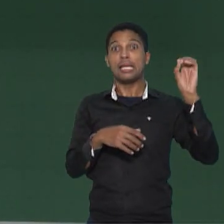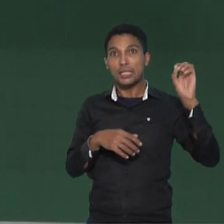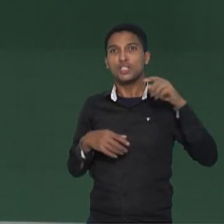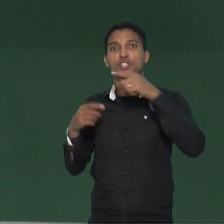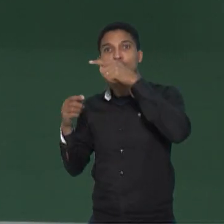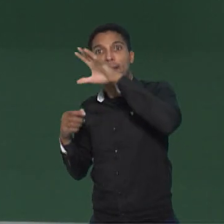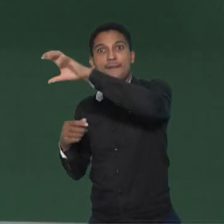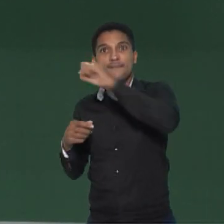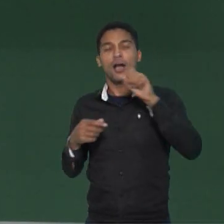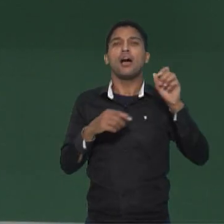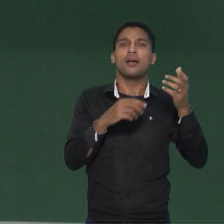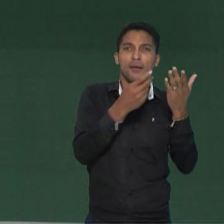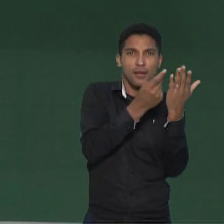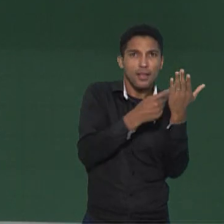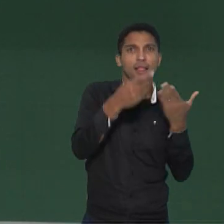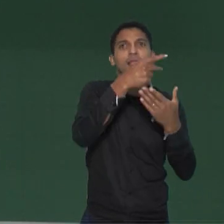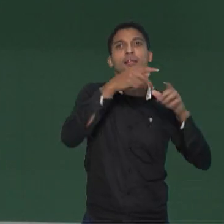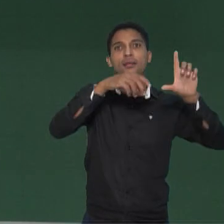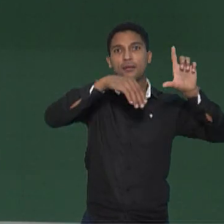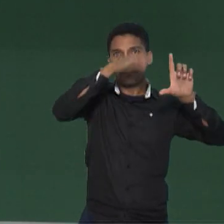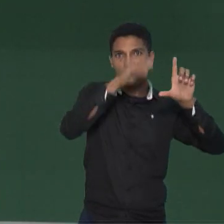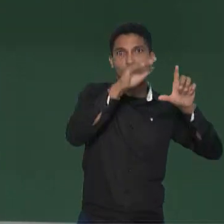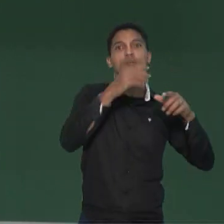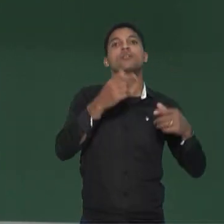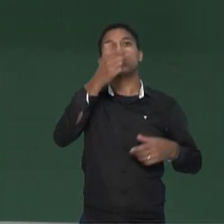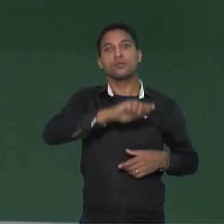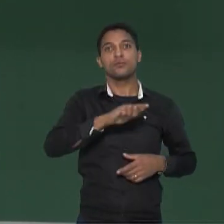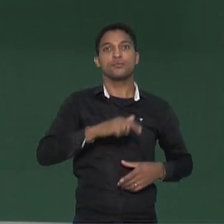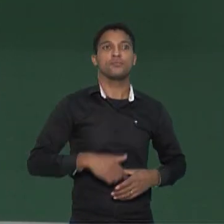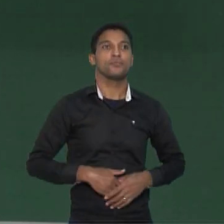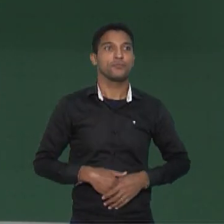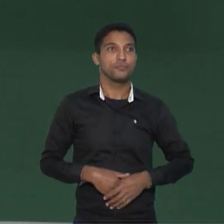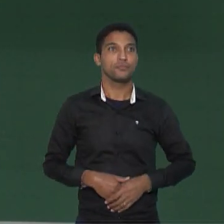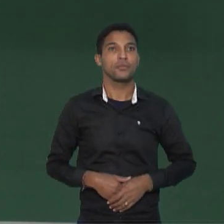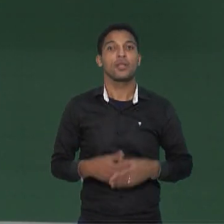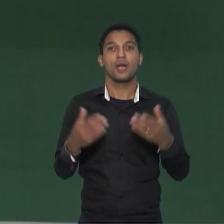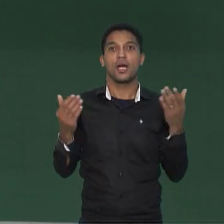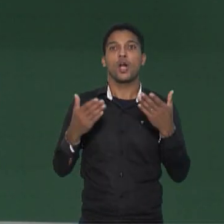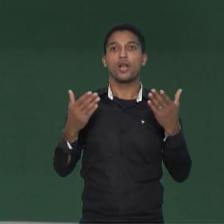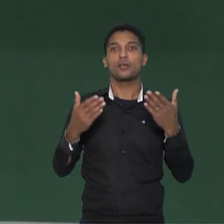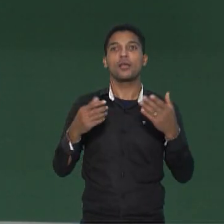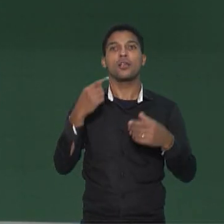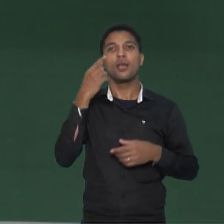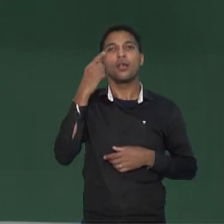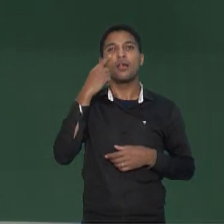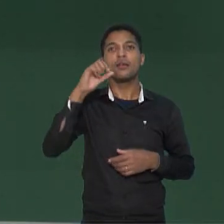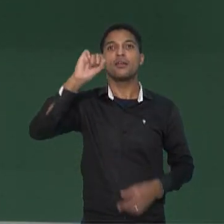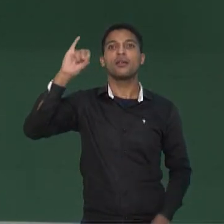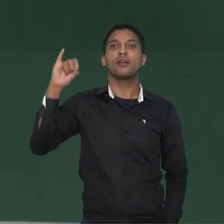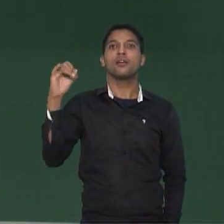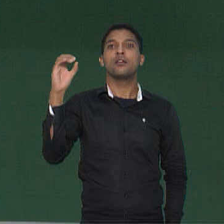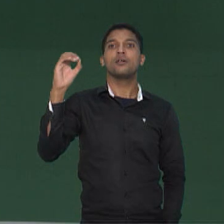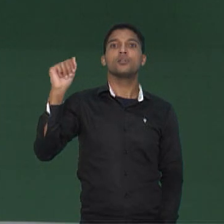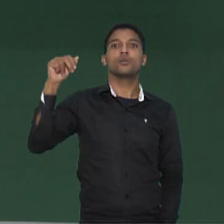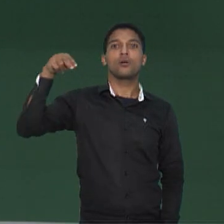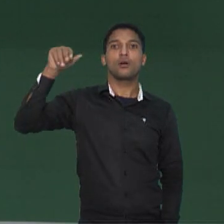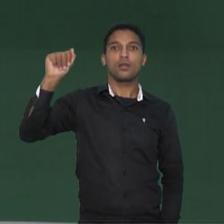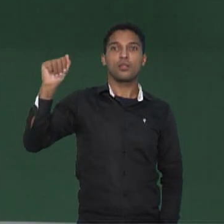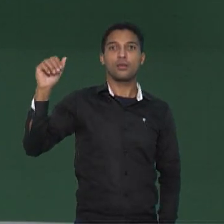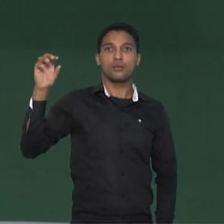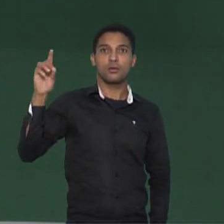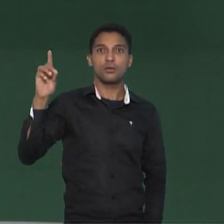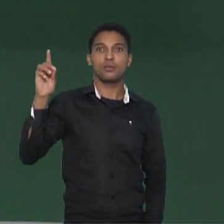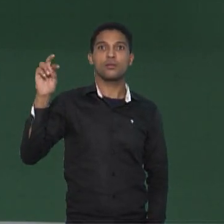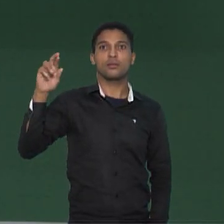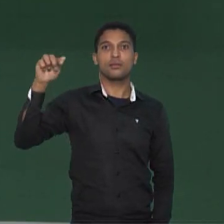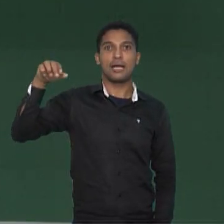pessoal? Vale a pena estudar também o Ingres. Joana d'Arc na coroação de Carlos VII, então era um dos temas, né? Então a gente